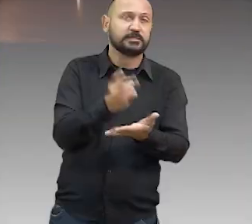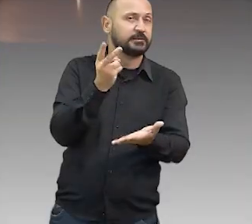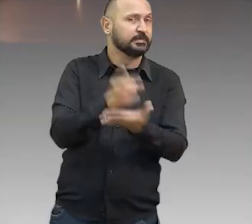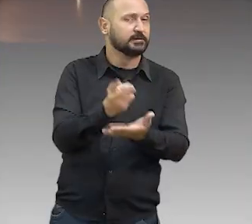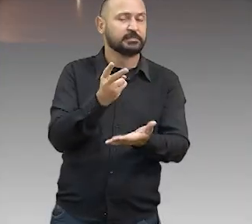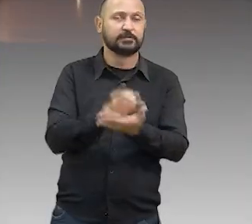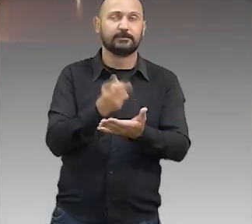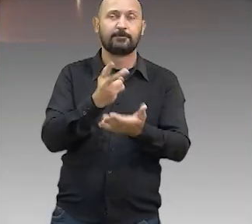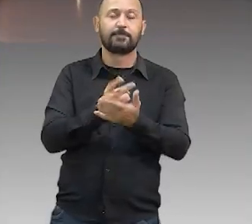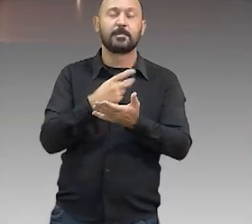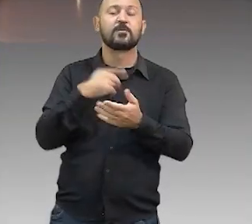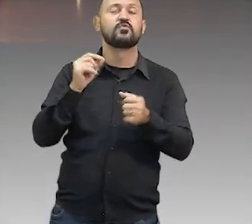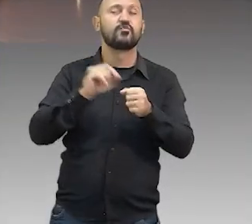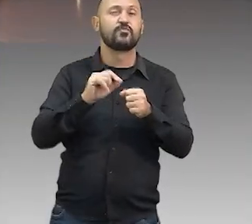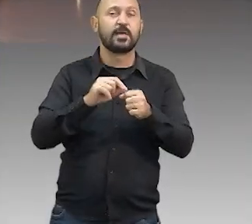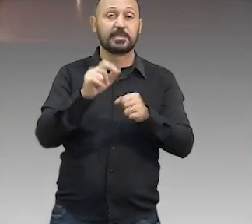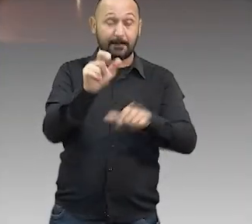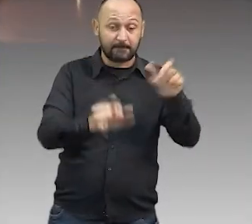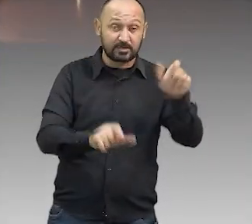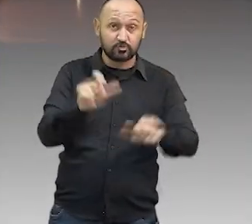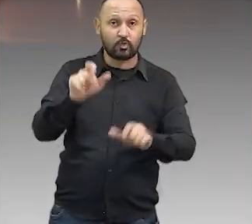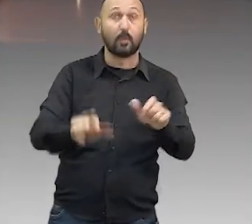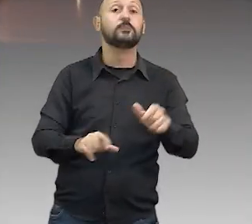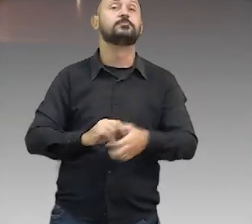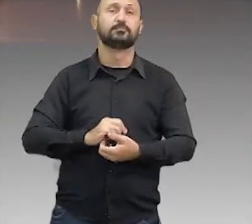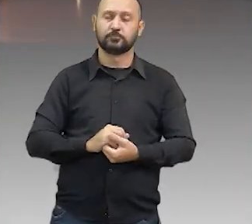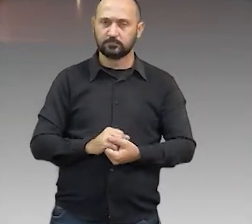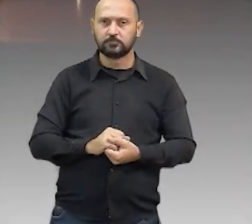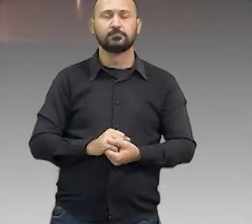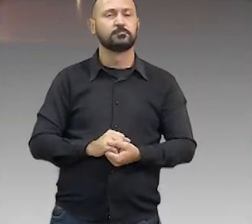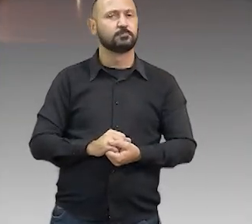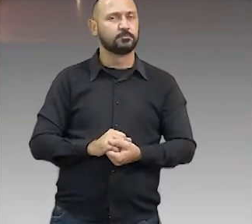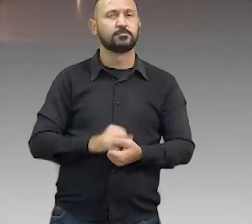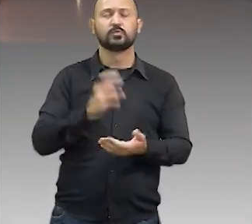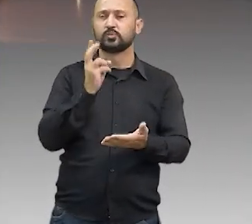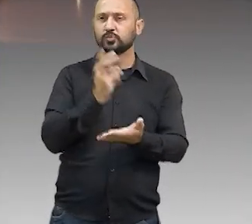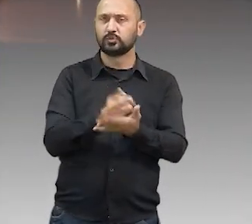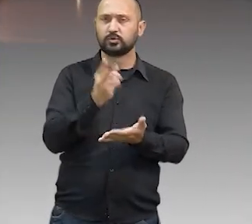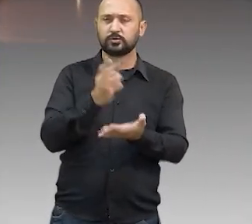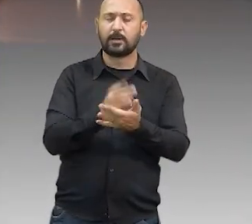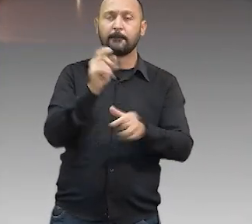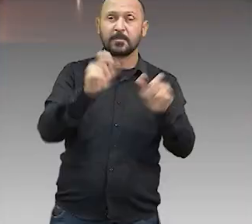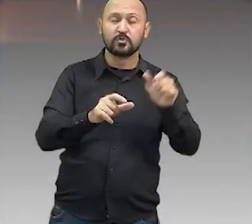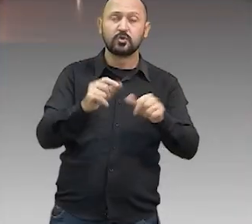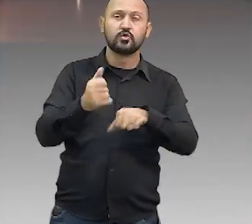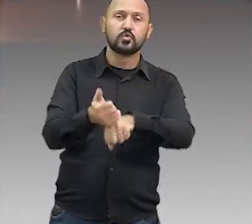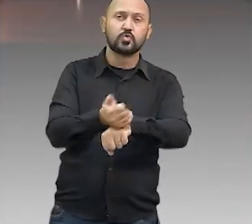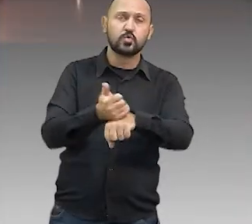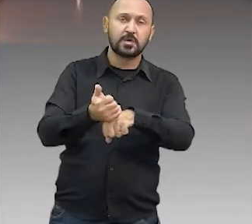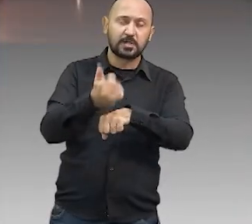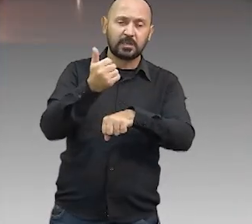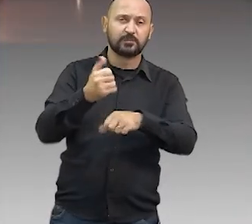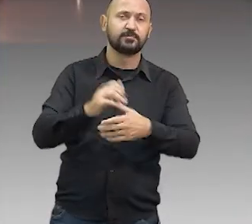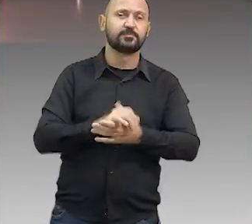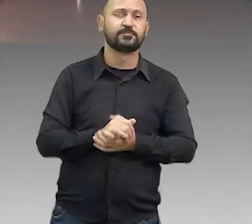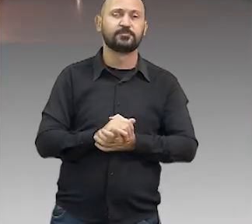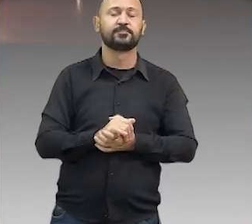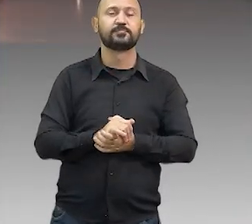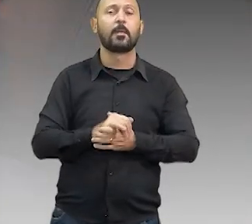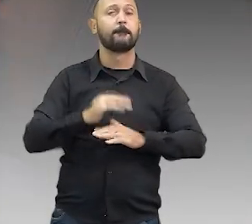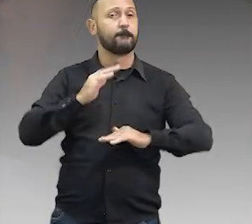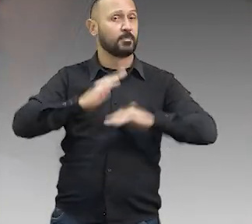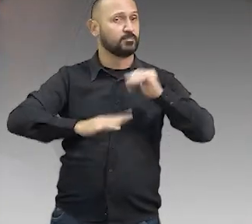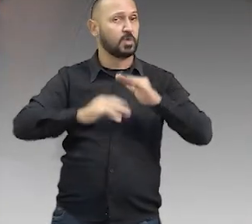grande produto nosso, é o pessoal. E sempre pessoas de qualidade, de grandes profissionais.